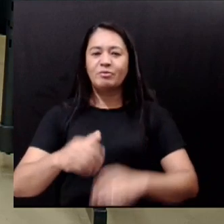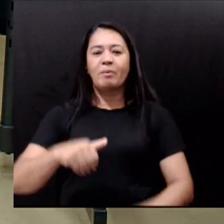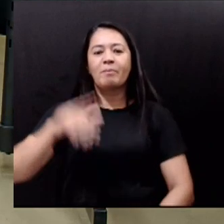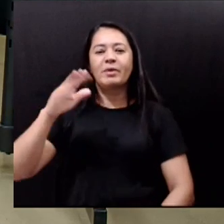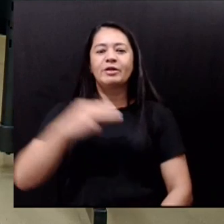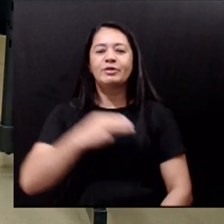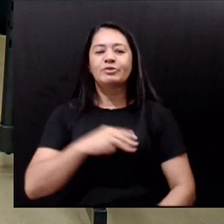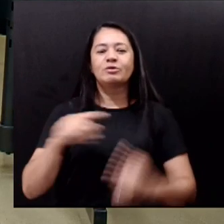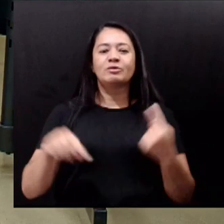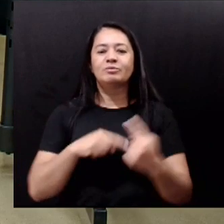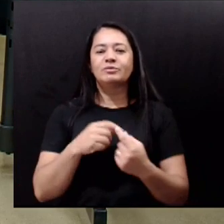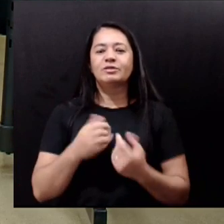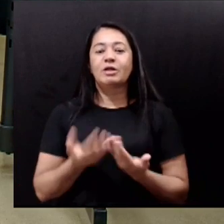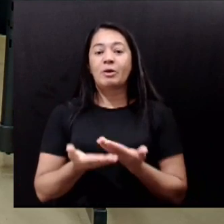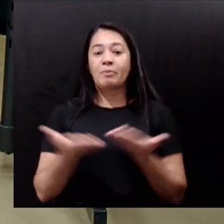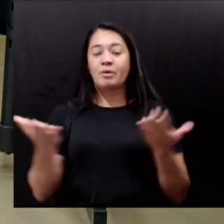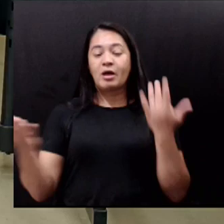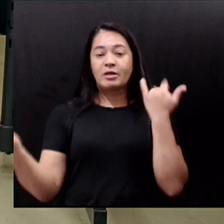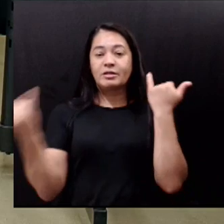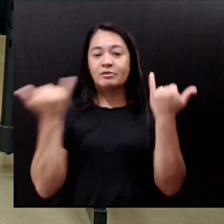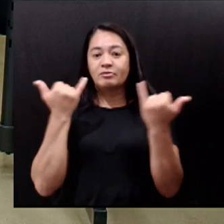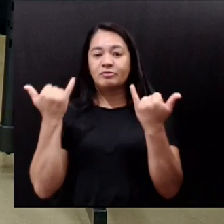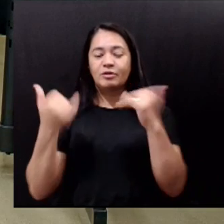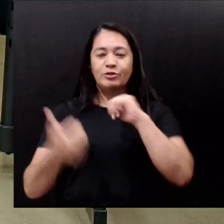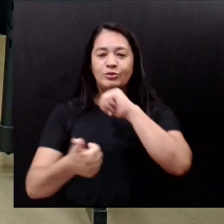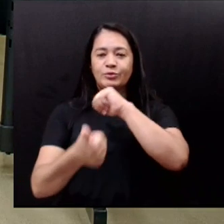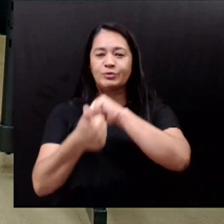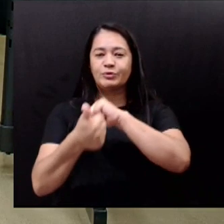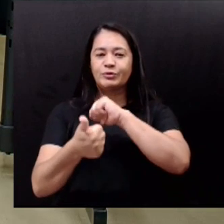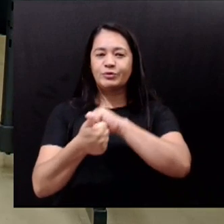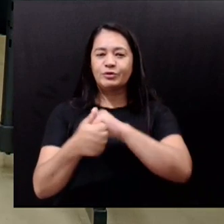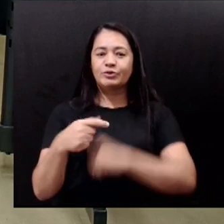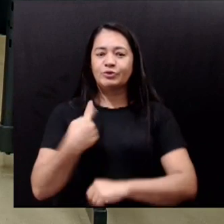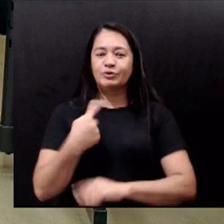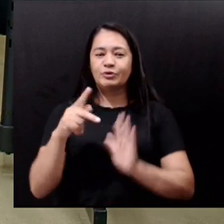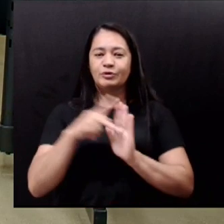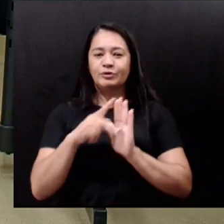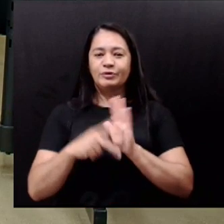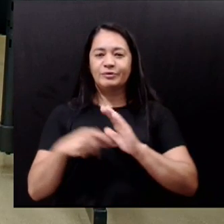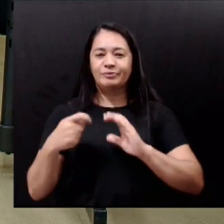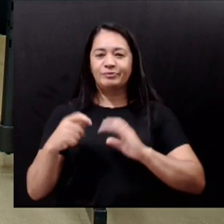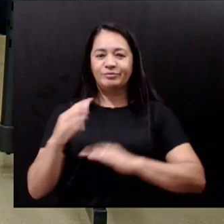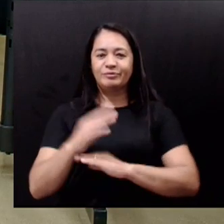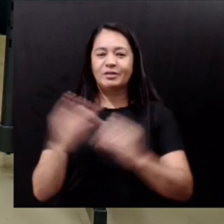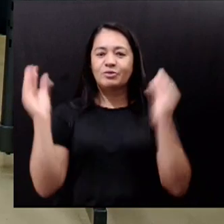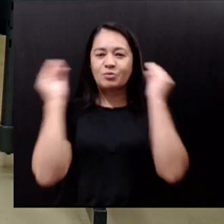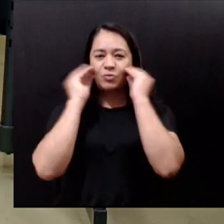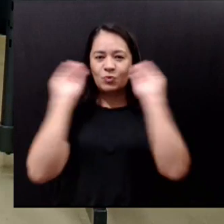você informação de qualidade no nosso programa Estúdio Câmara. Beijo grande, fica com Deus,